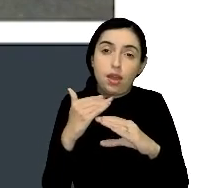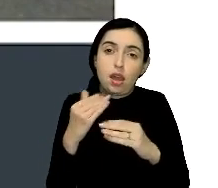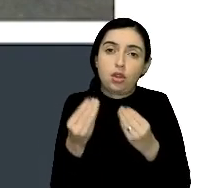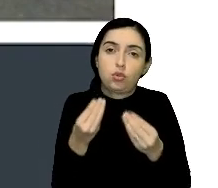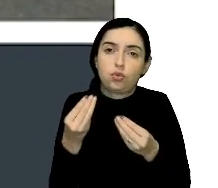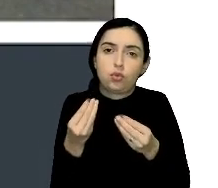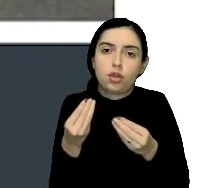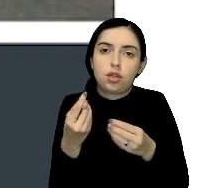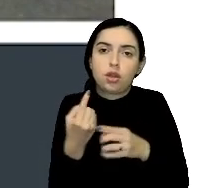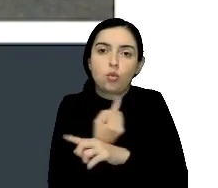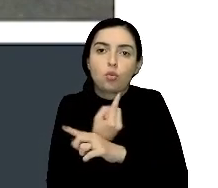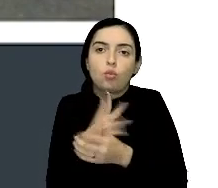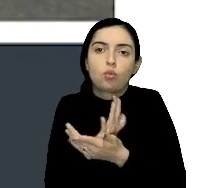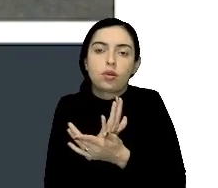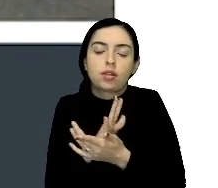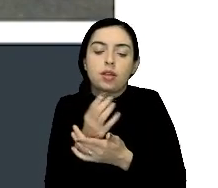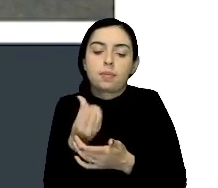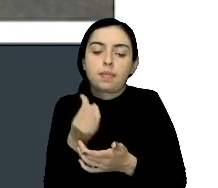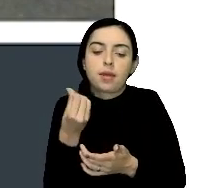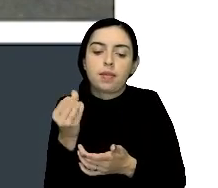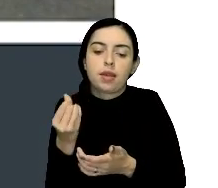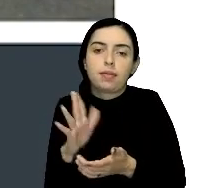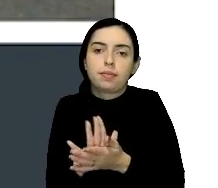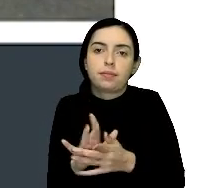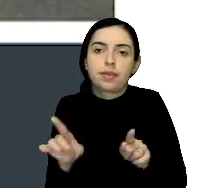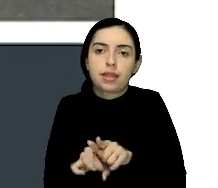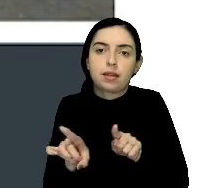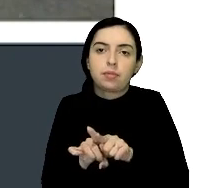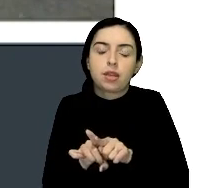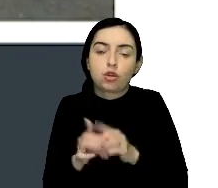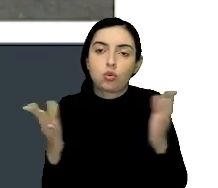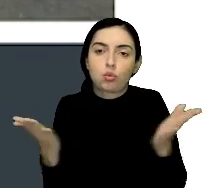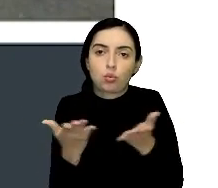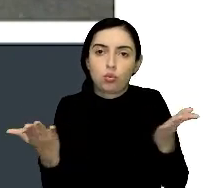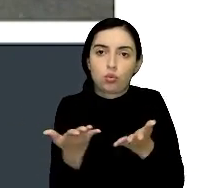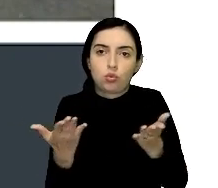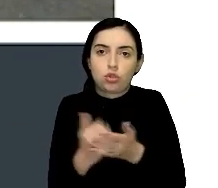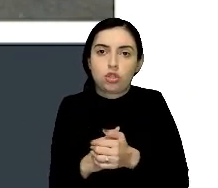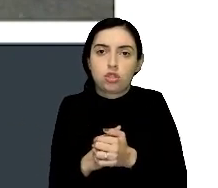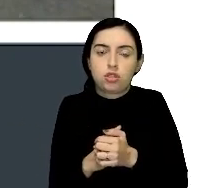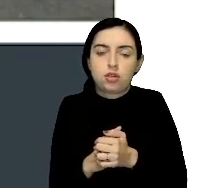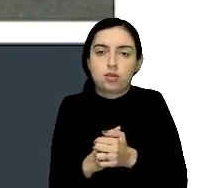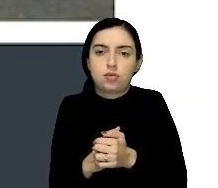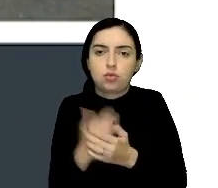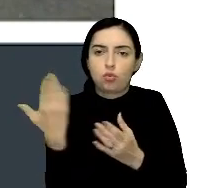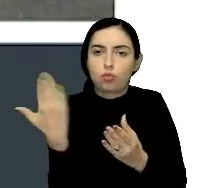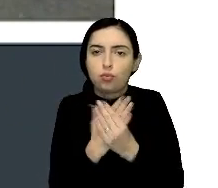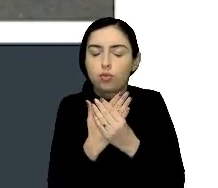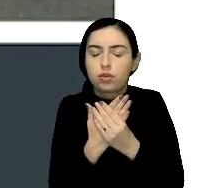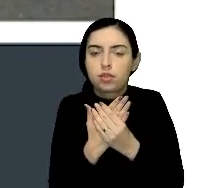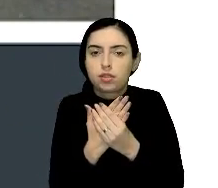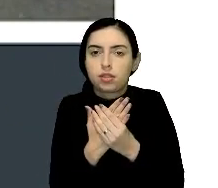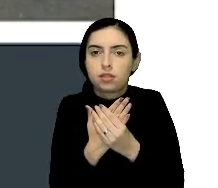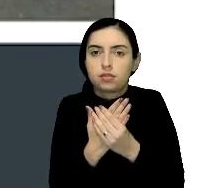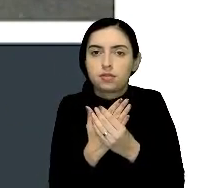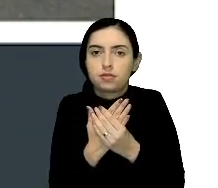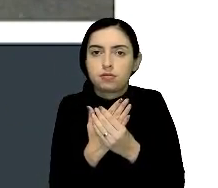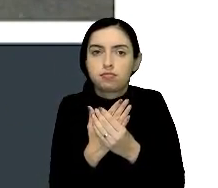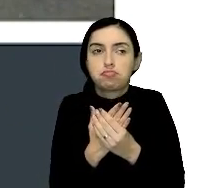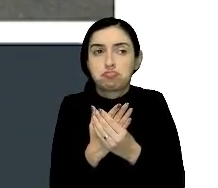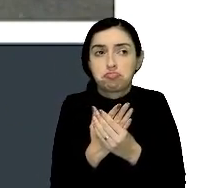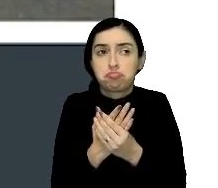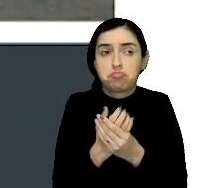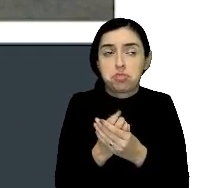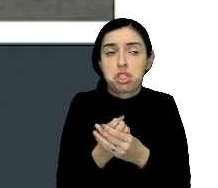contra a portaria 666, e veio também hoje uma ação bastante ousada, né? Uma